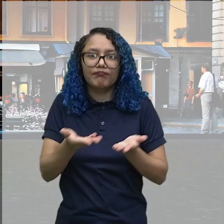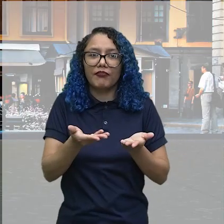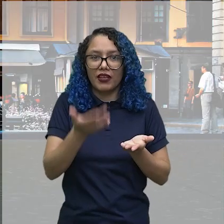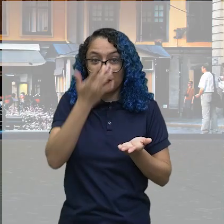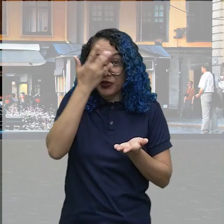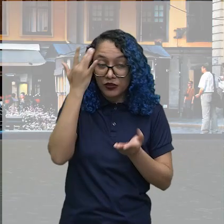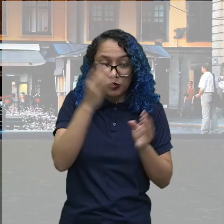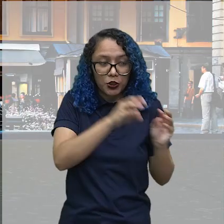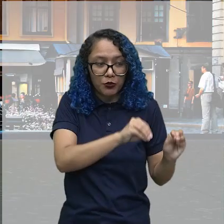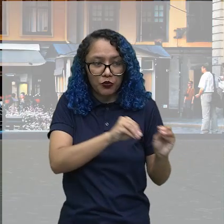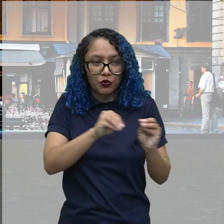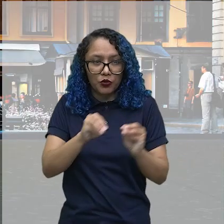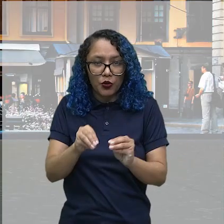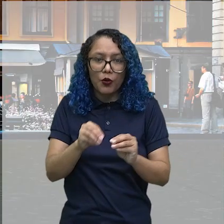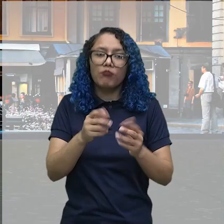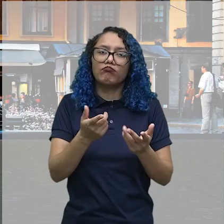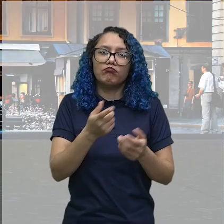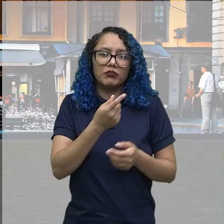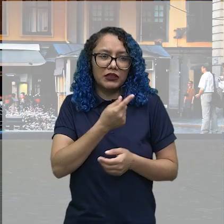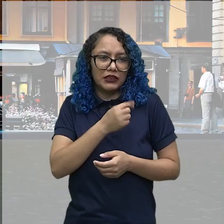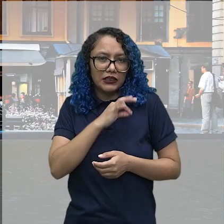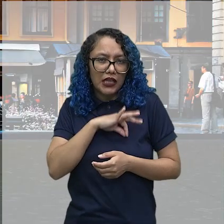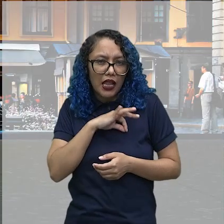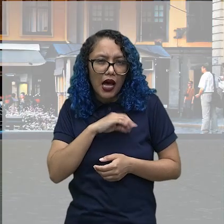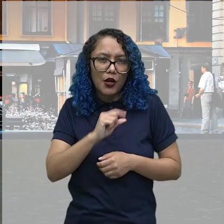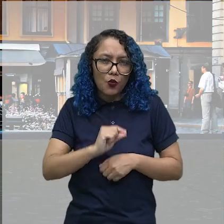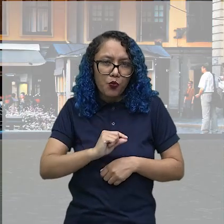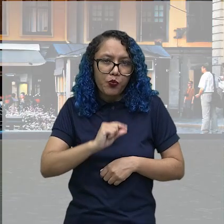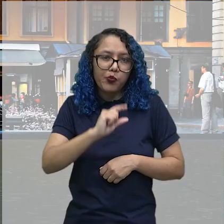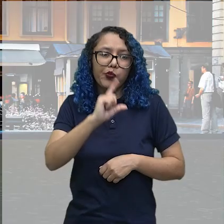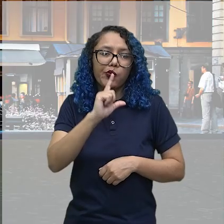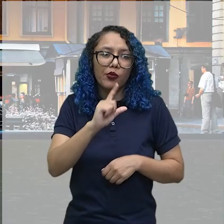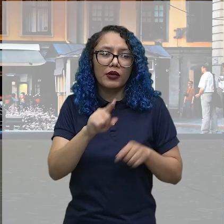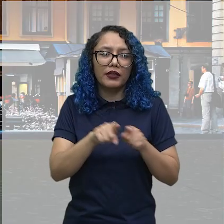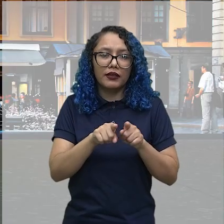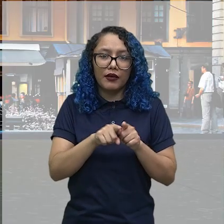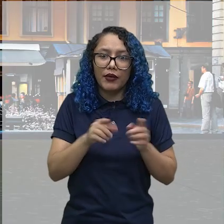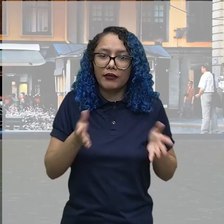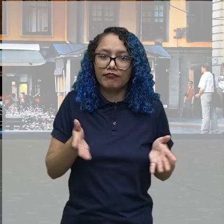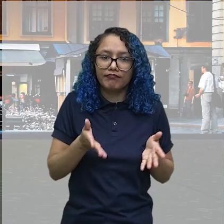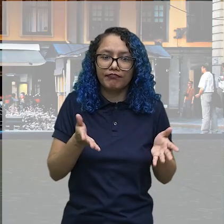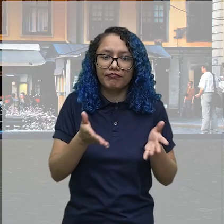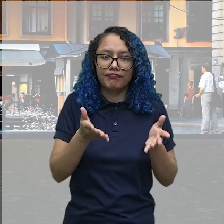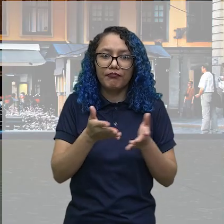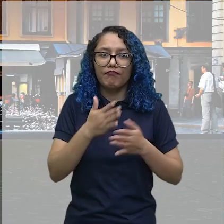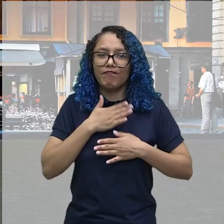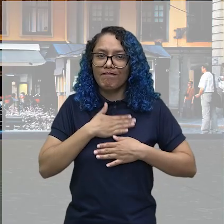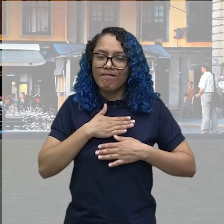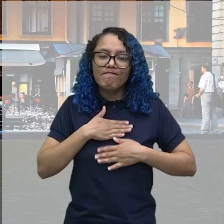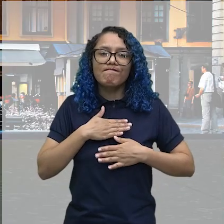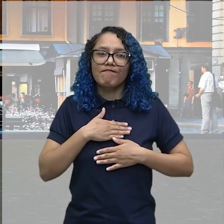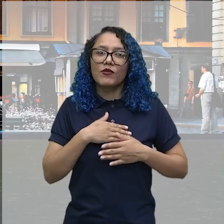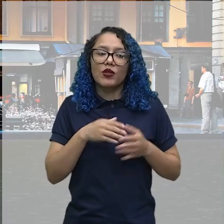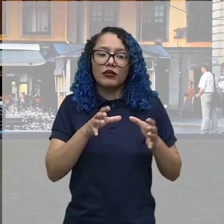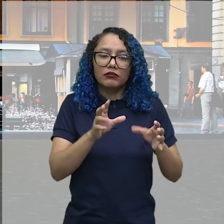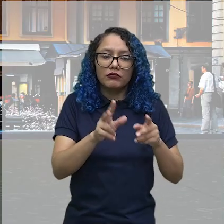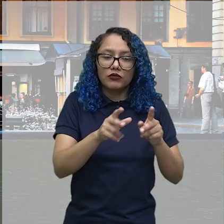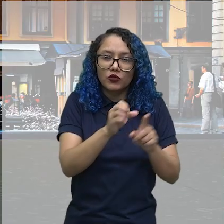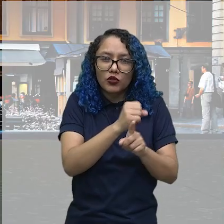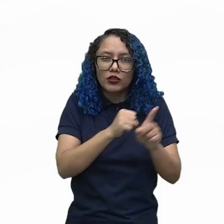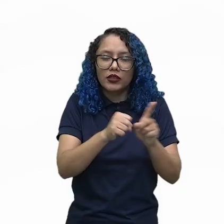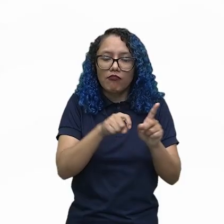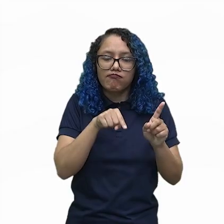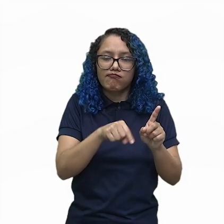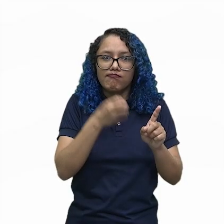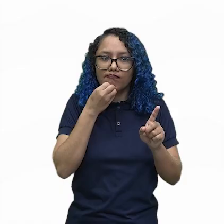para a cidade, aumentando ali sua renda, promovendo também o chamado estado do bem-estar social. Já a urbanização